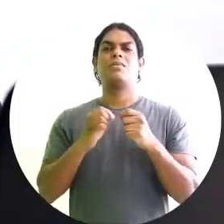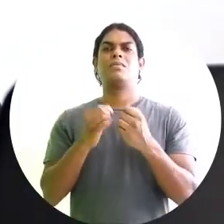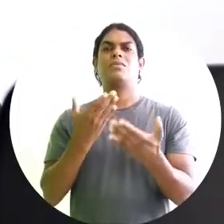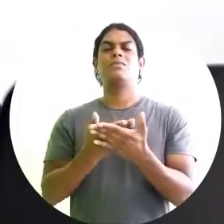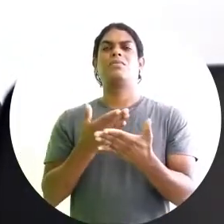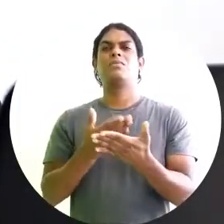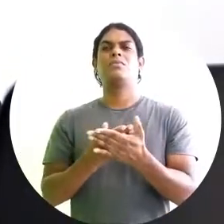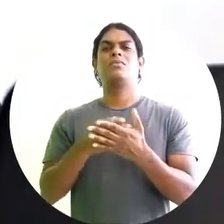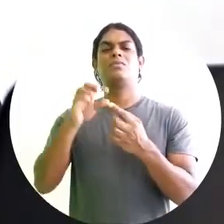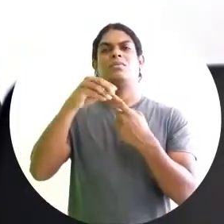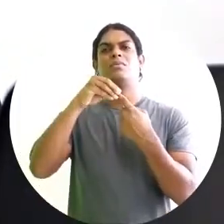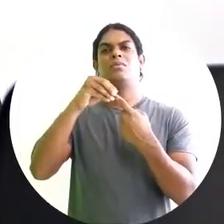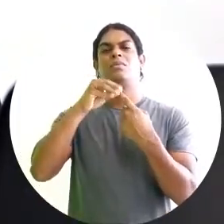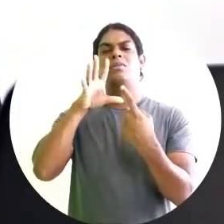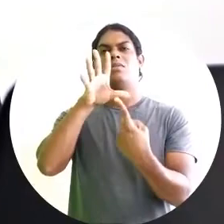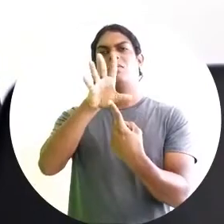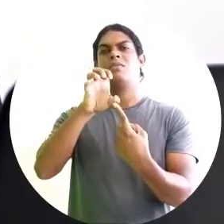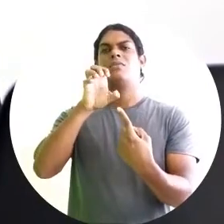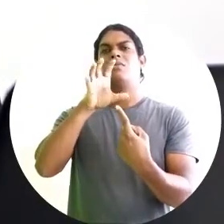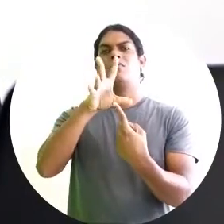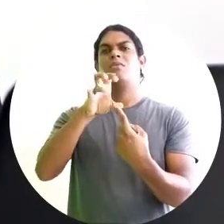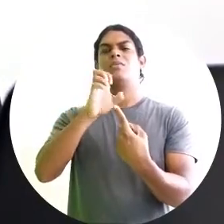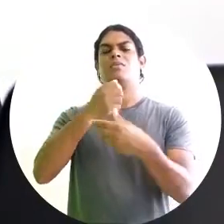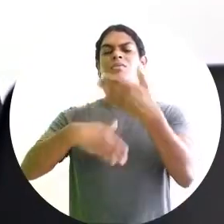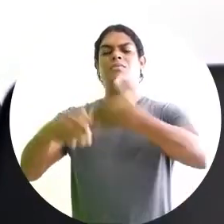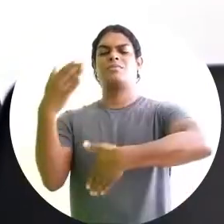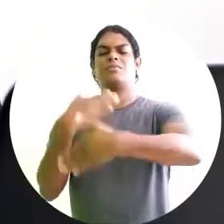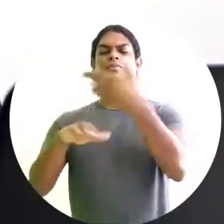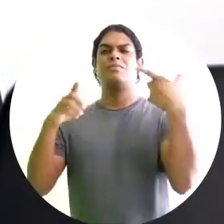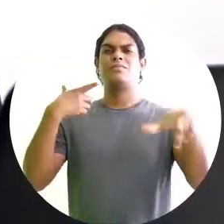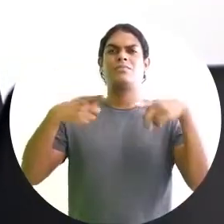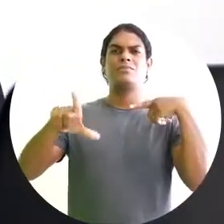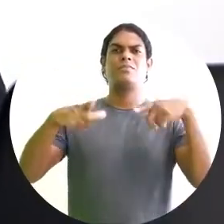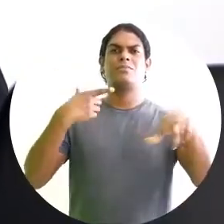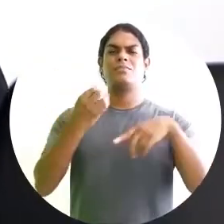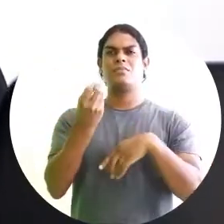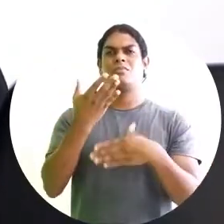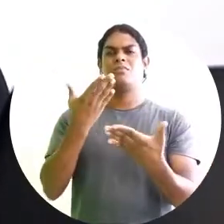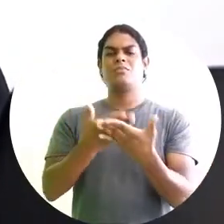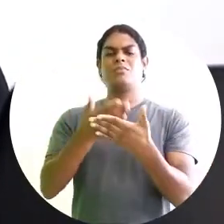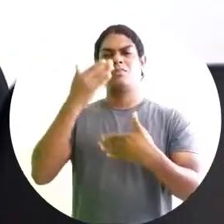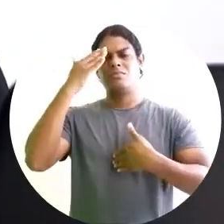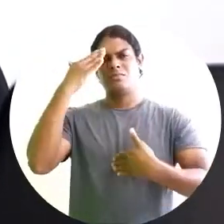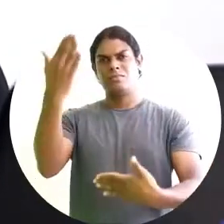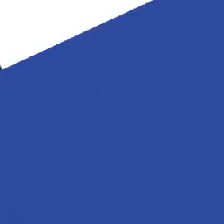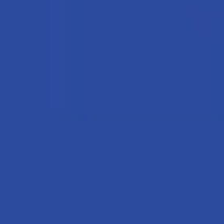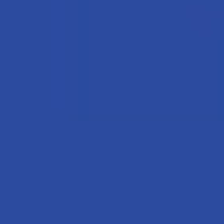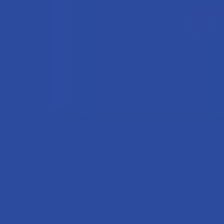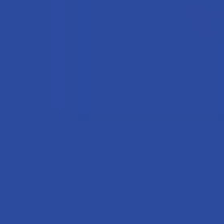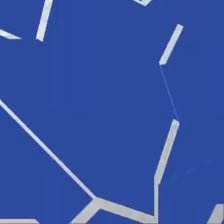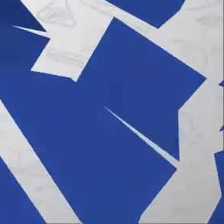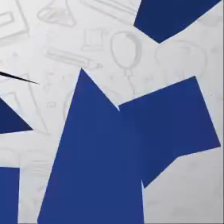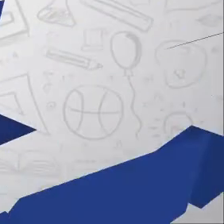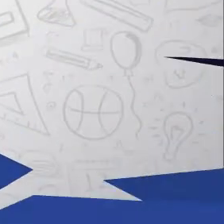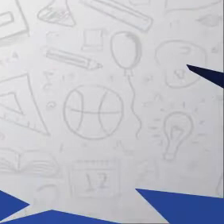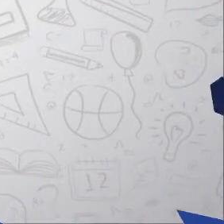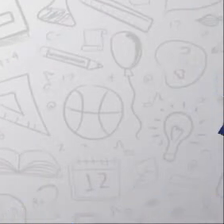para fazer um estudo sobre os principais fatores problemáticos nas relações trabalhistas. Bom estudo.